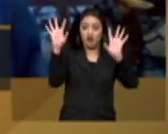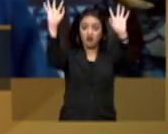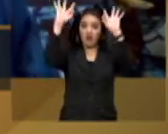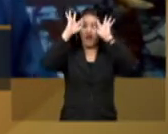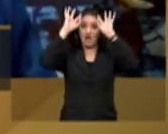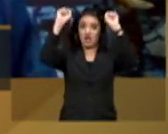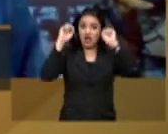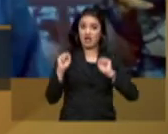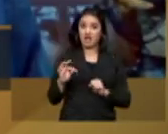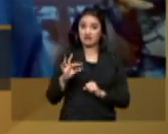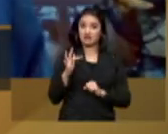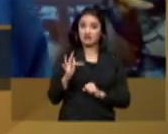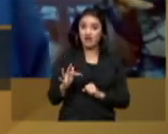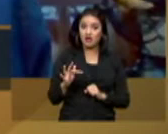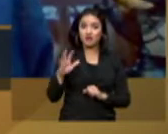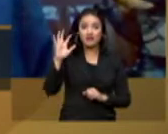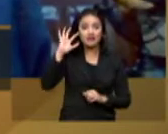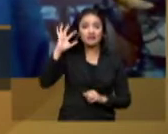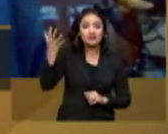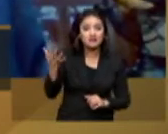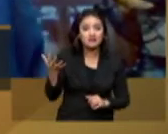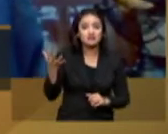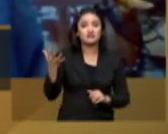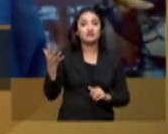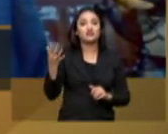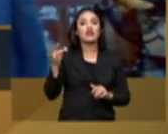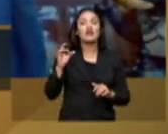de decidir é uma declaração parcial de